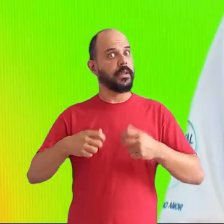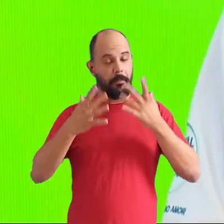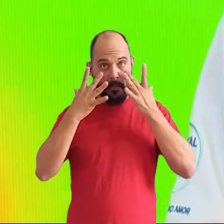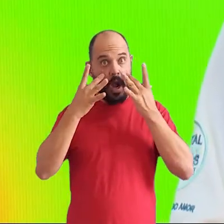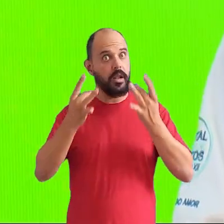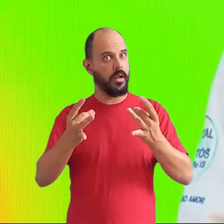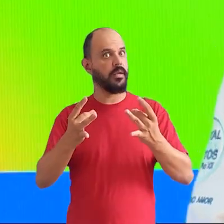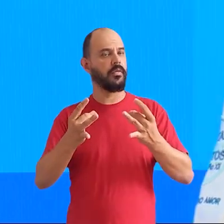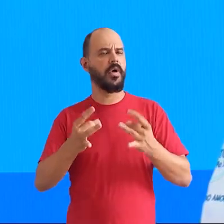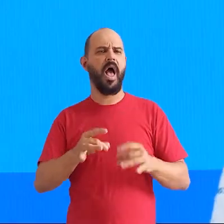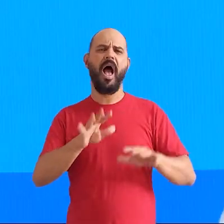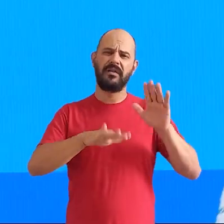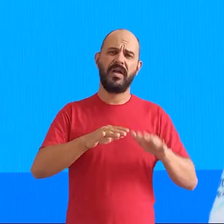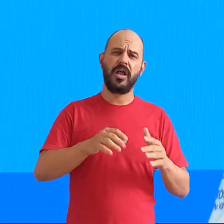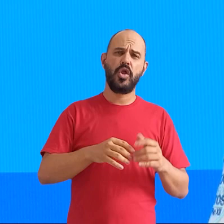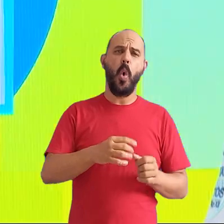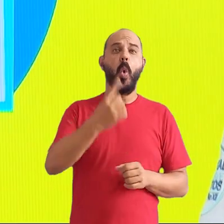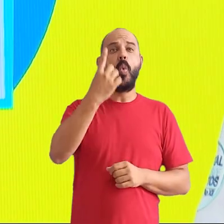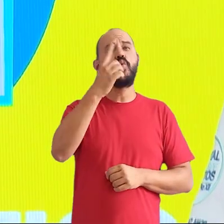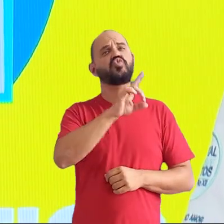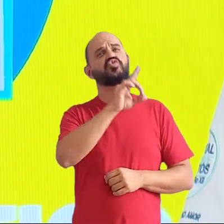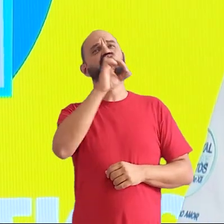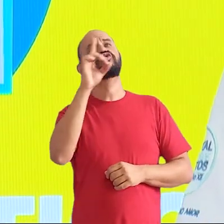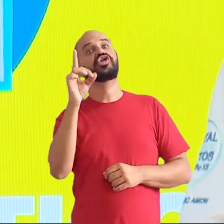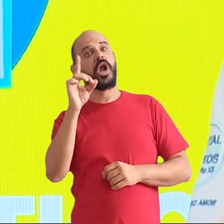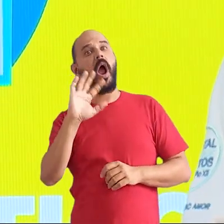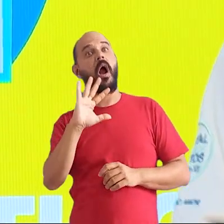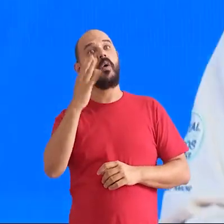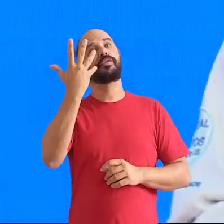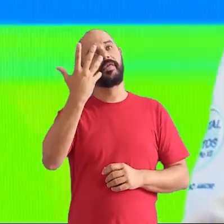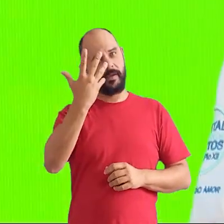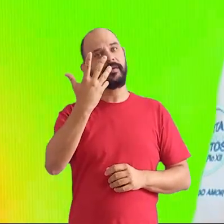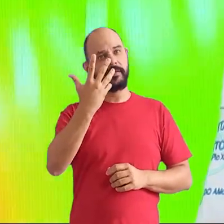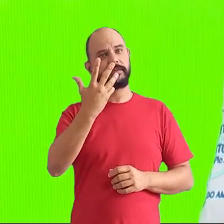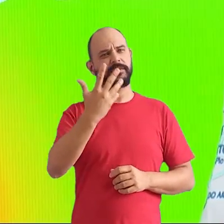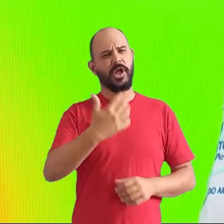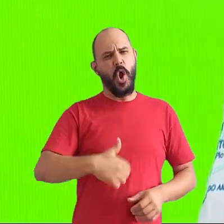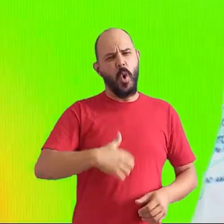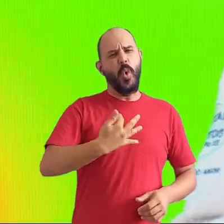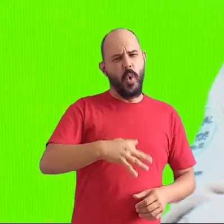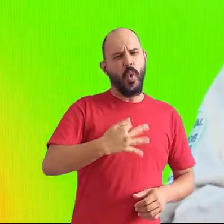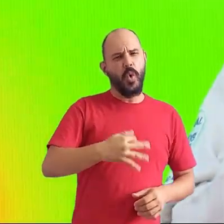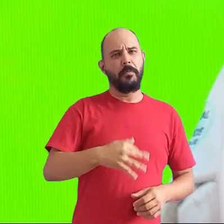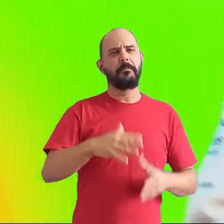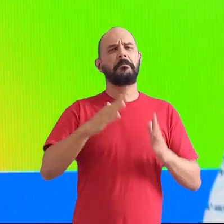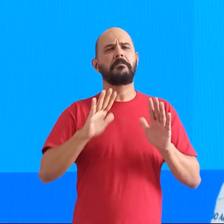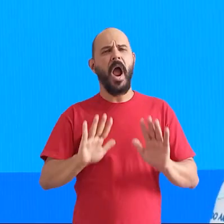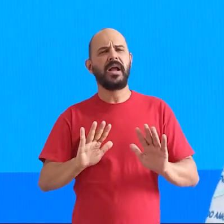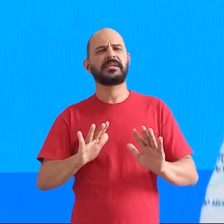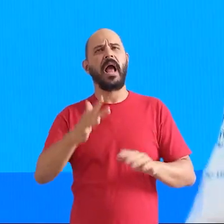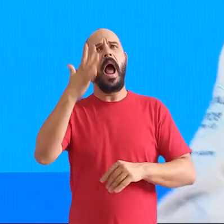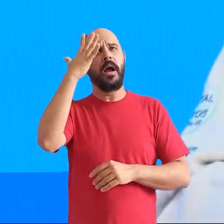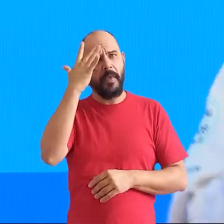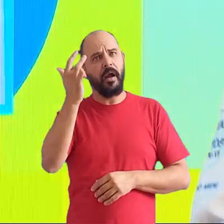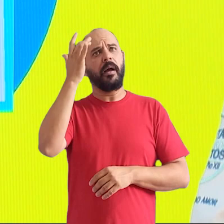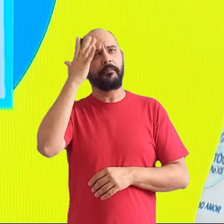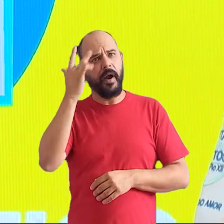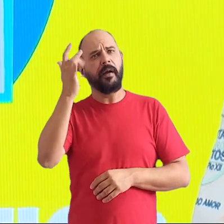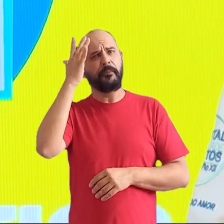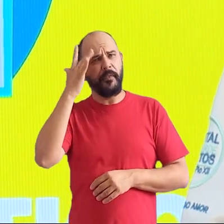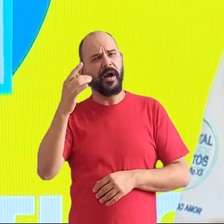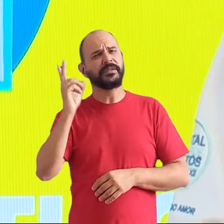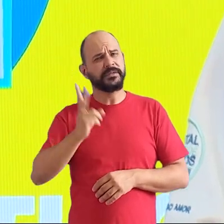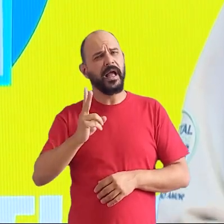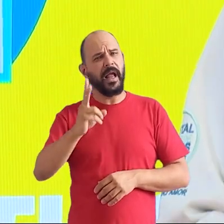uma dor de barriga um dia, é normal. Agora, se ela queixa hoje, se ela queixa amanhã, se ela